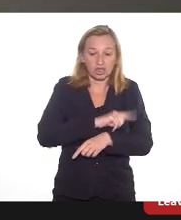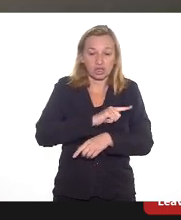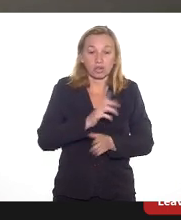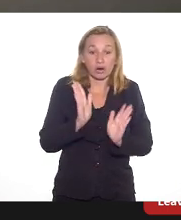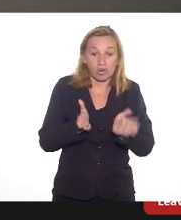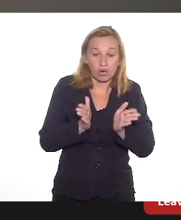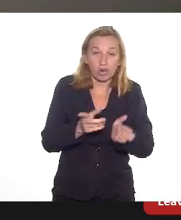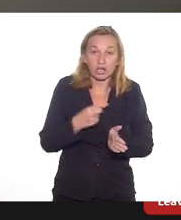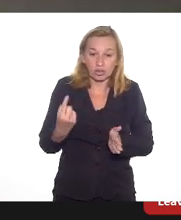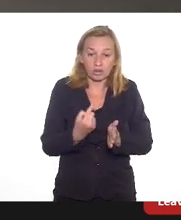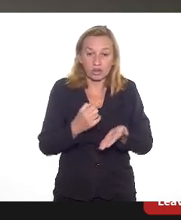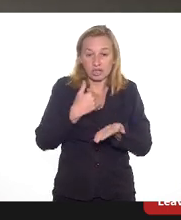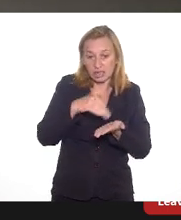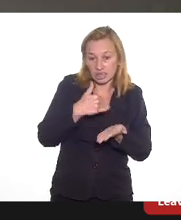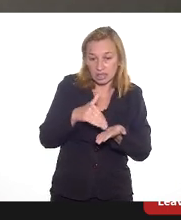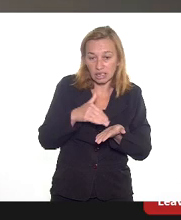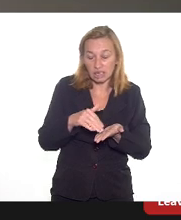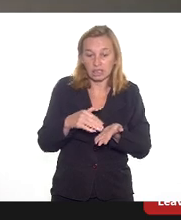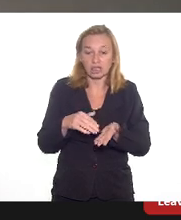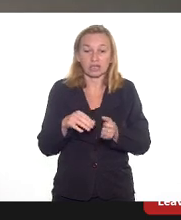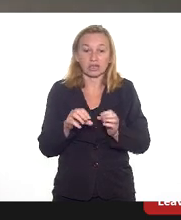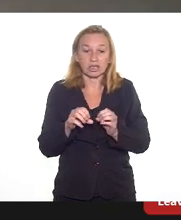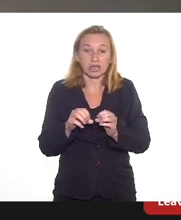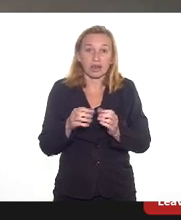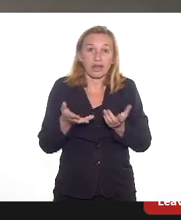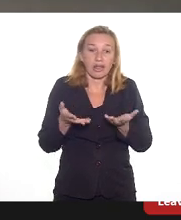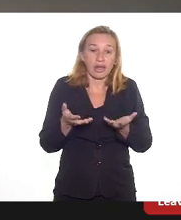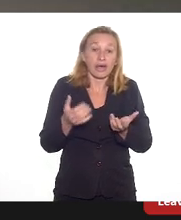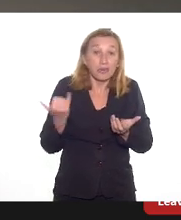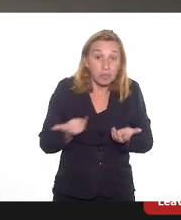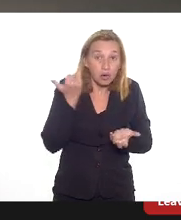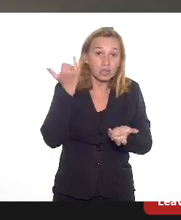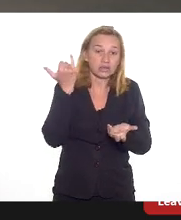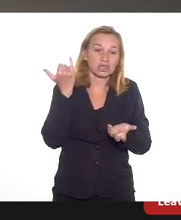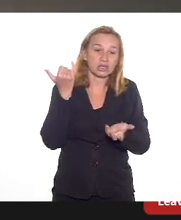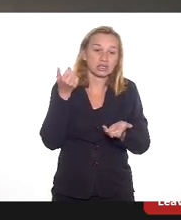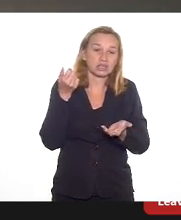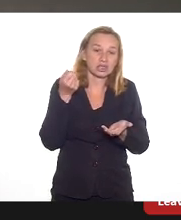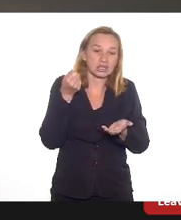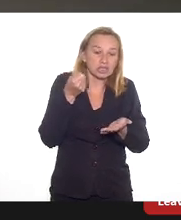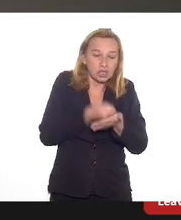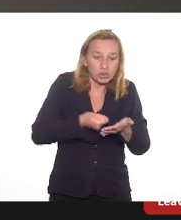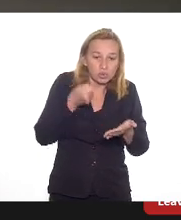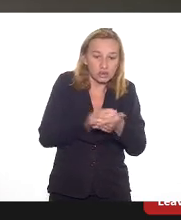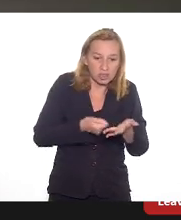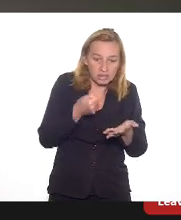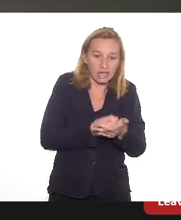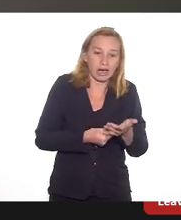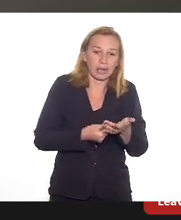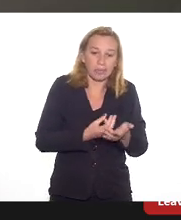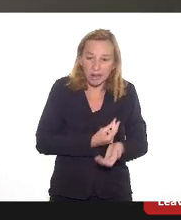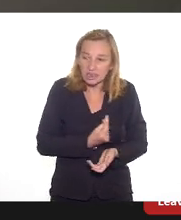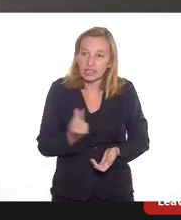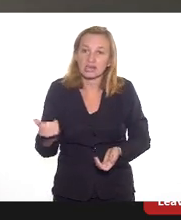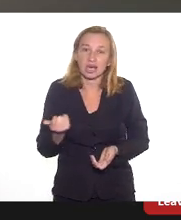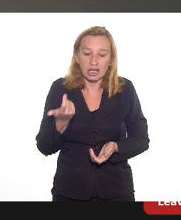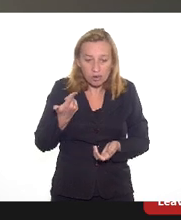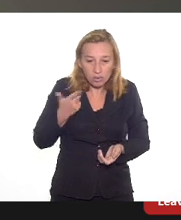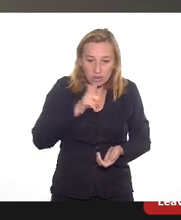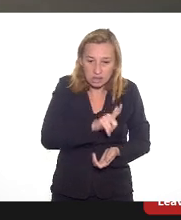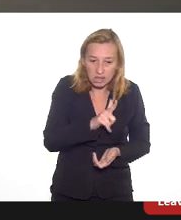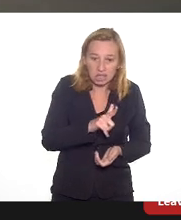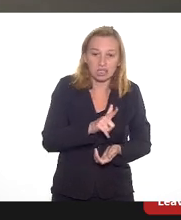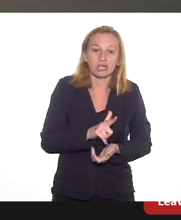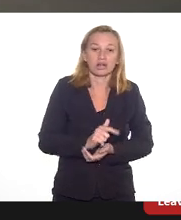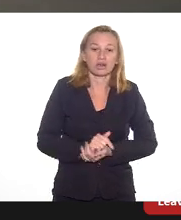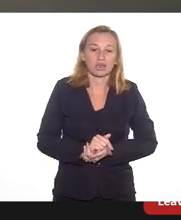aqui na Secretaria, o discurso tem sido a importância de brigar para sair do regime. Como é que a gente vai conseguir isso? A gente vai